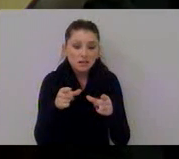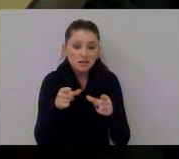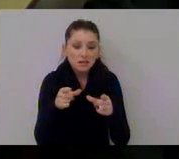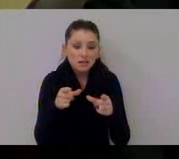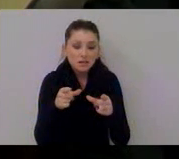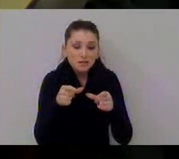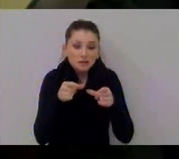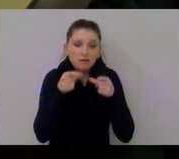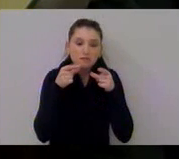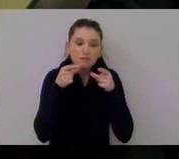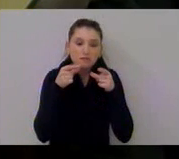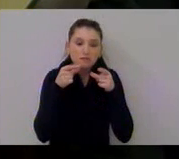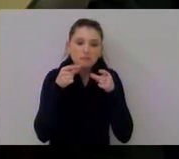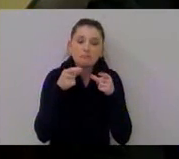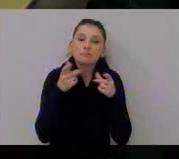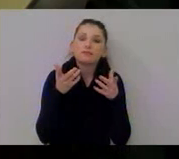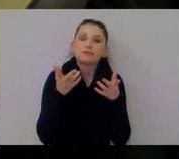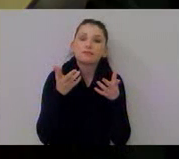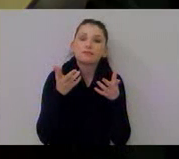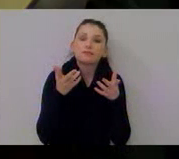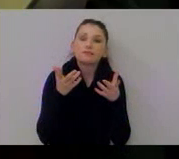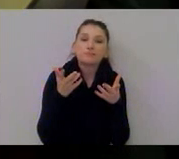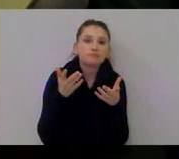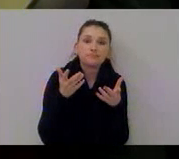Não temos muita